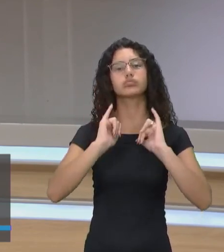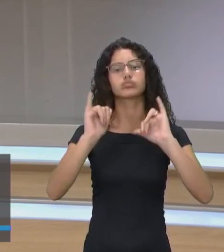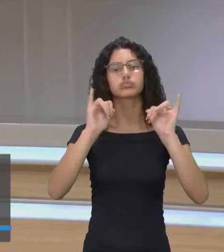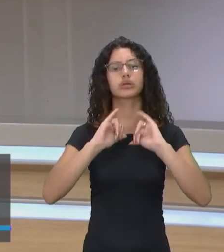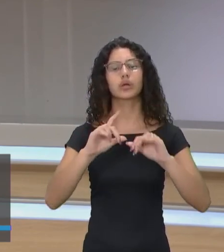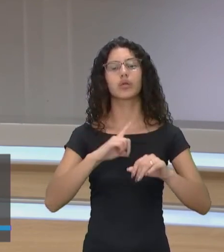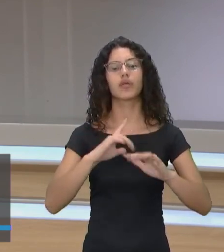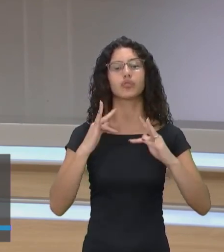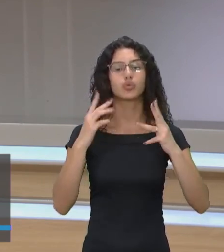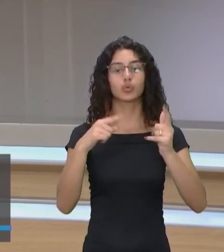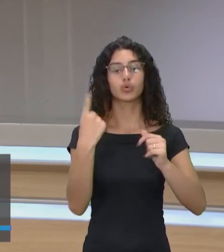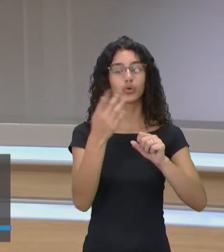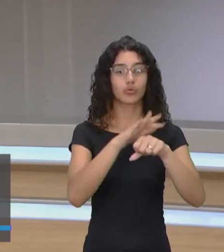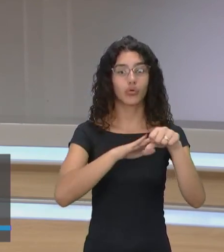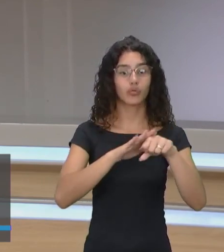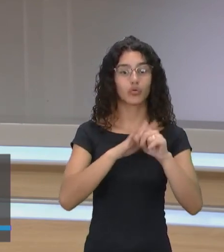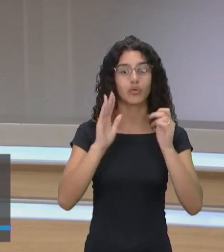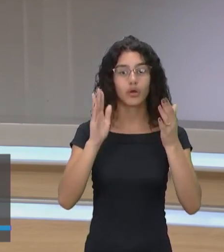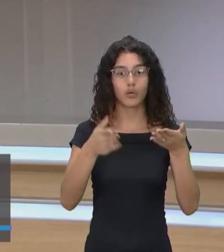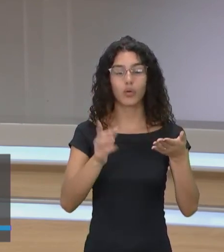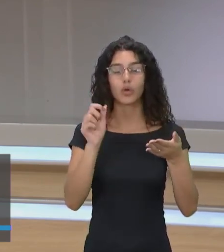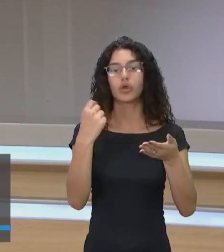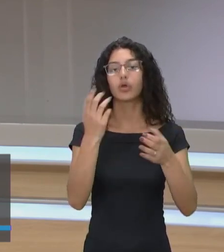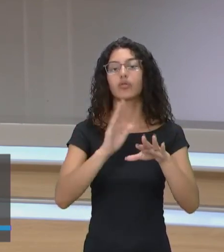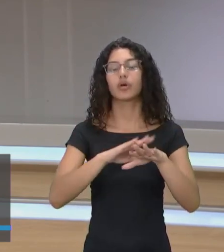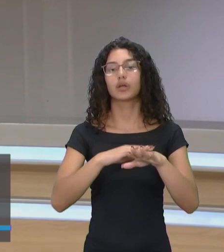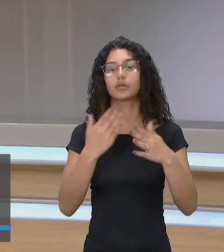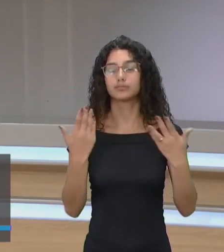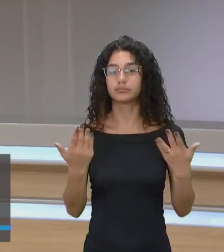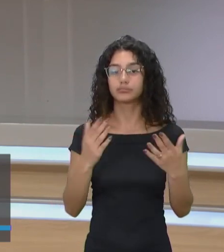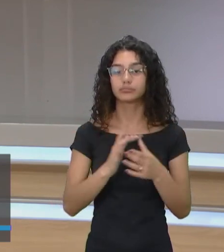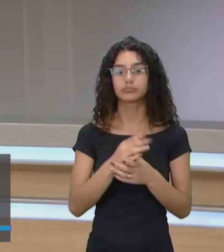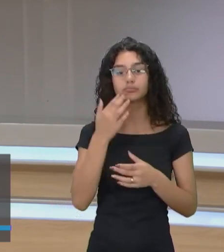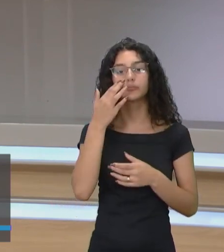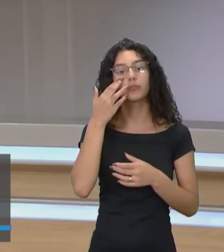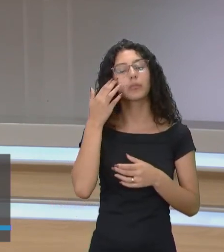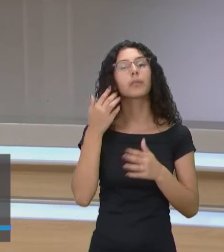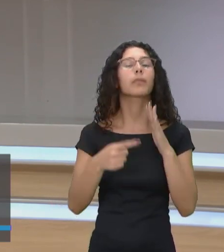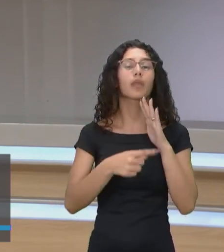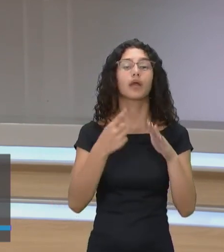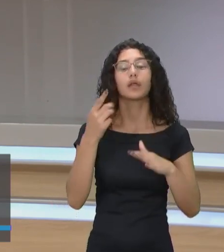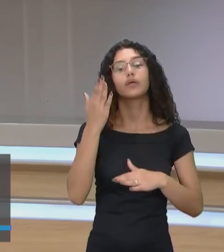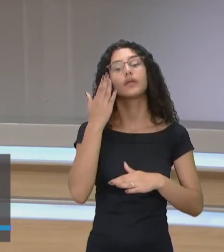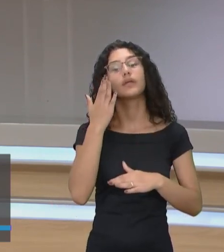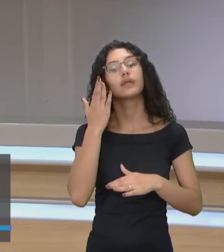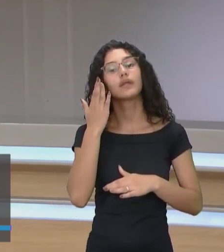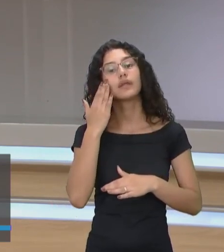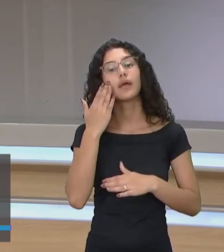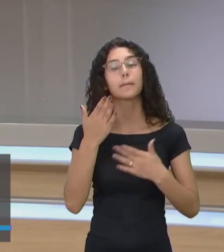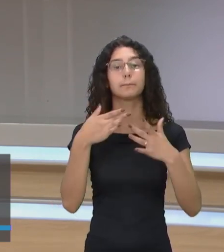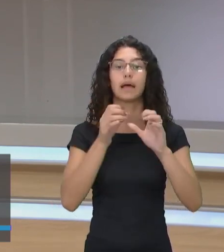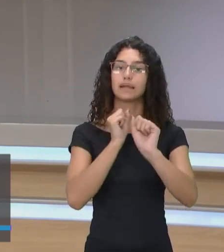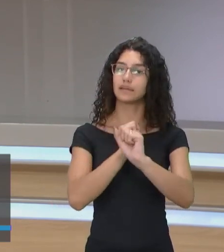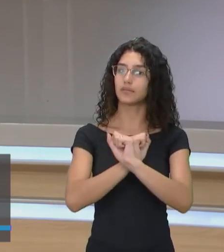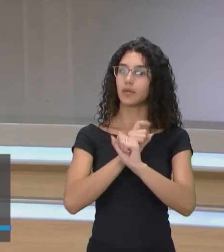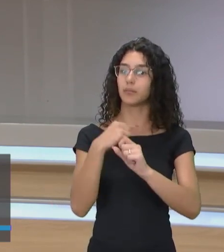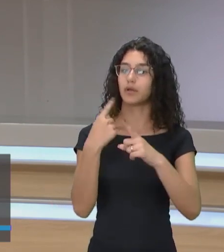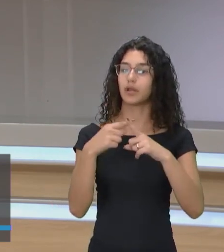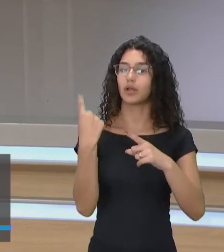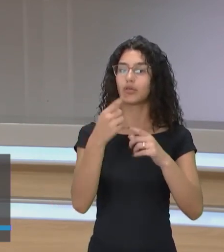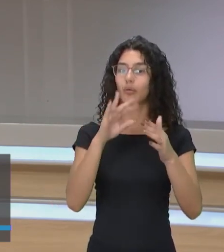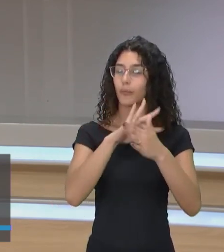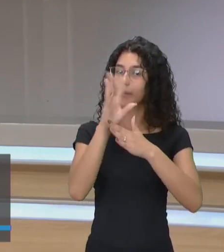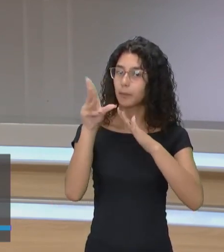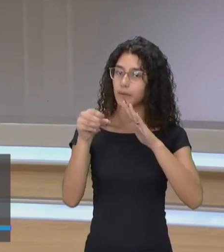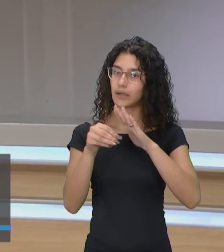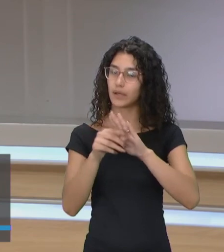informação? Tudo que a gente conversou aqui agora, o que a gente faz? Bom, primeiro, sei que vai sentir saudade, mas espera, porque a gente vai conseguir